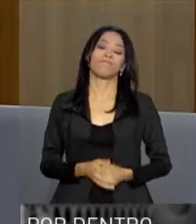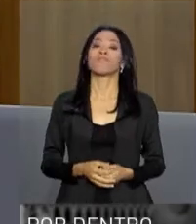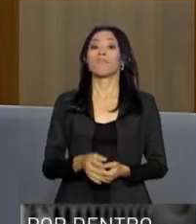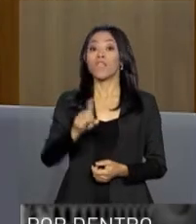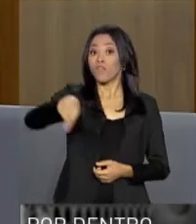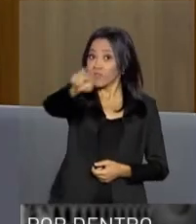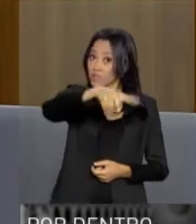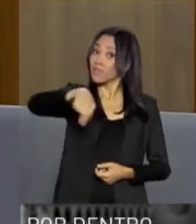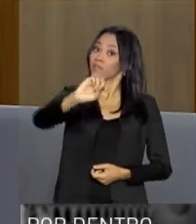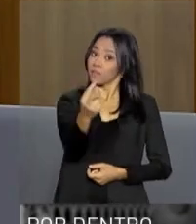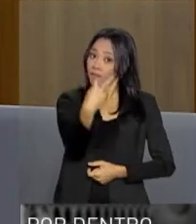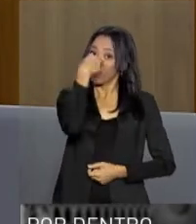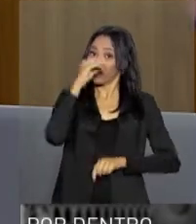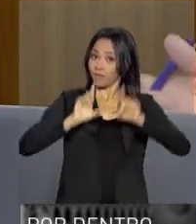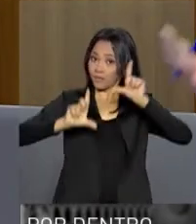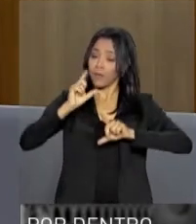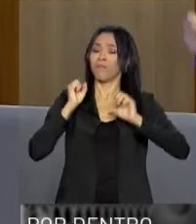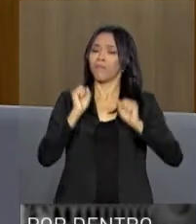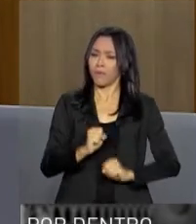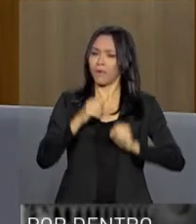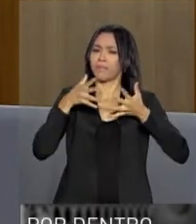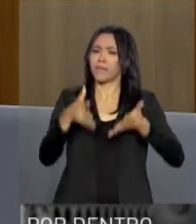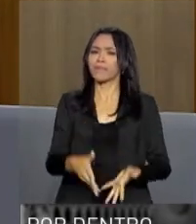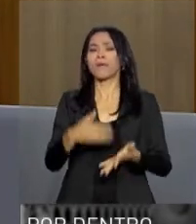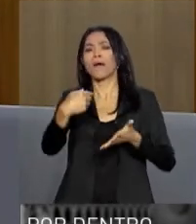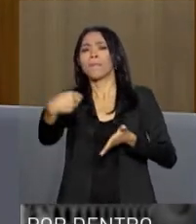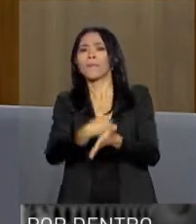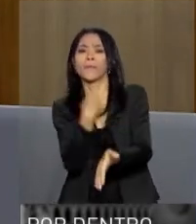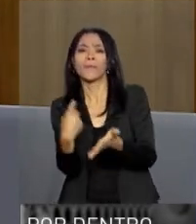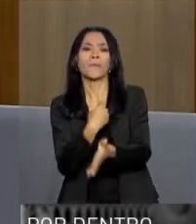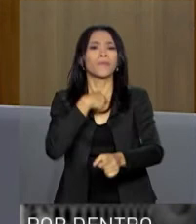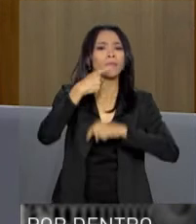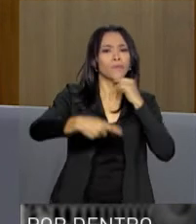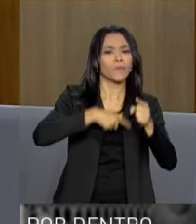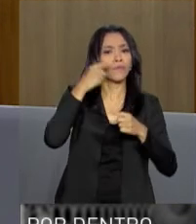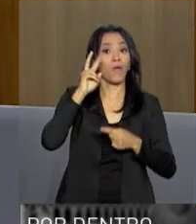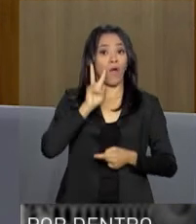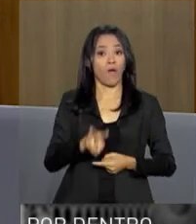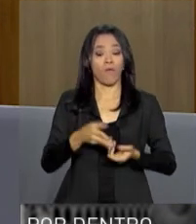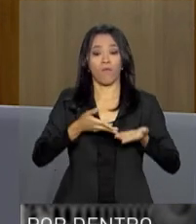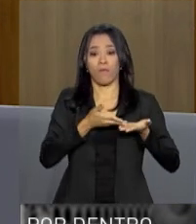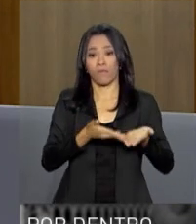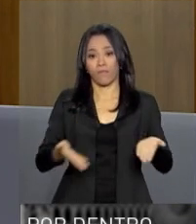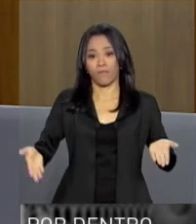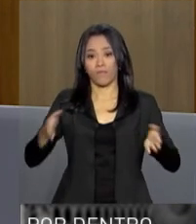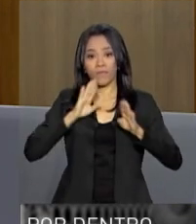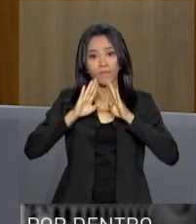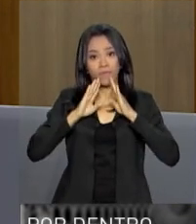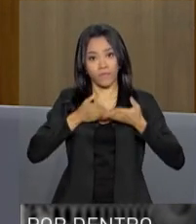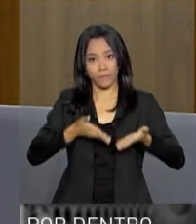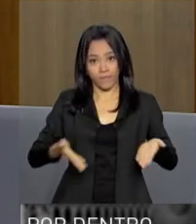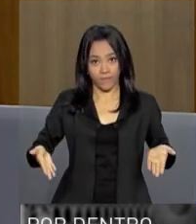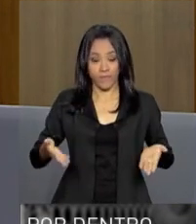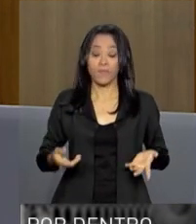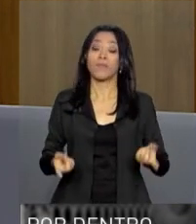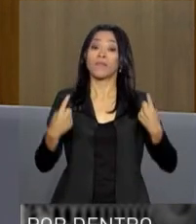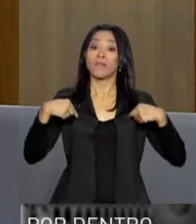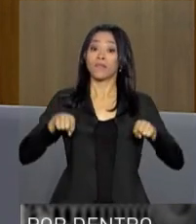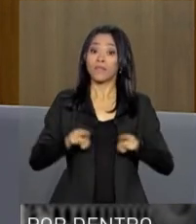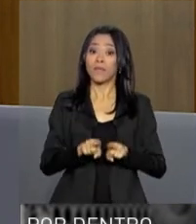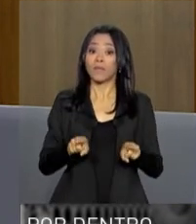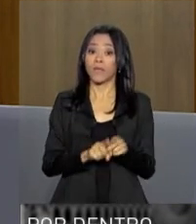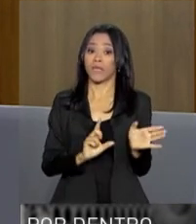também pode participar envie sua pergunta sua dúvida noite aí facebook.com barra palácio do planalto ou ainda pelo twitter